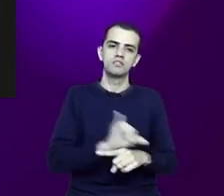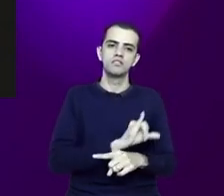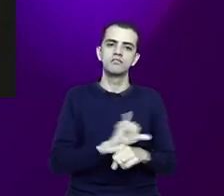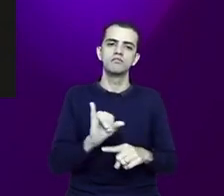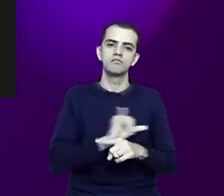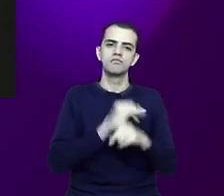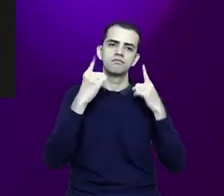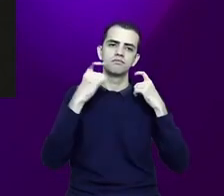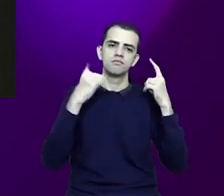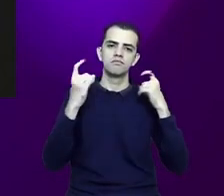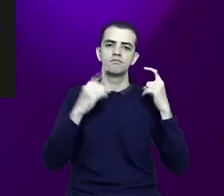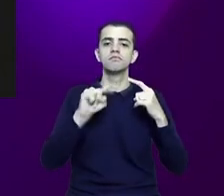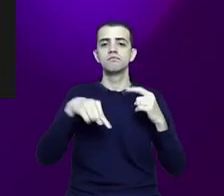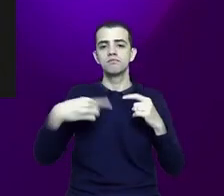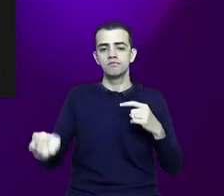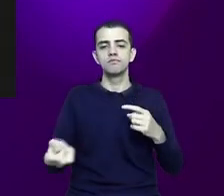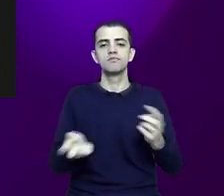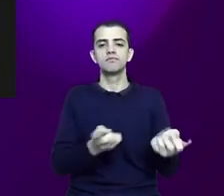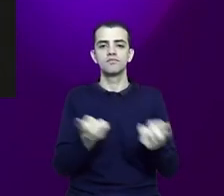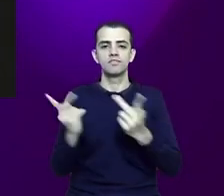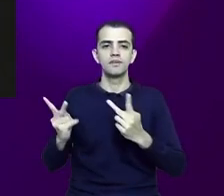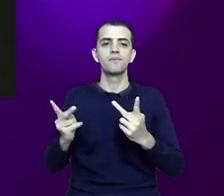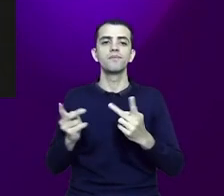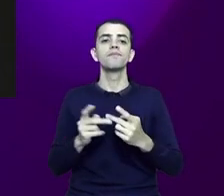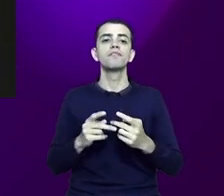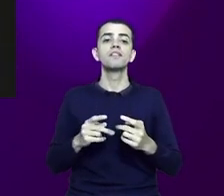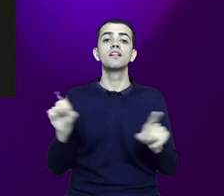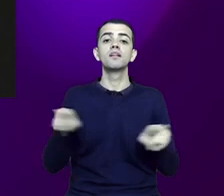ombro. Então, são os tópicos. E a